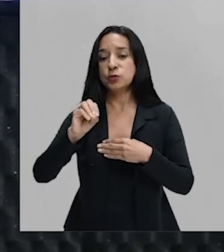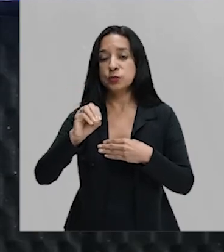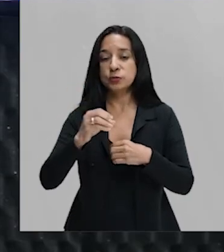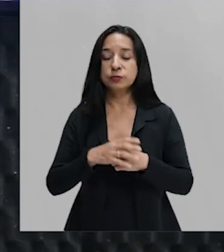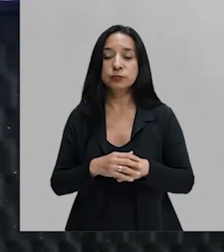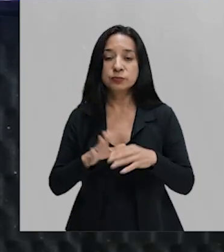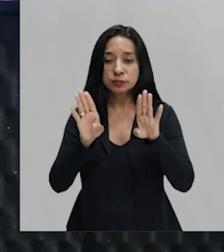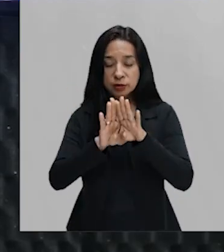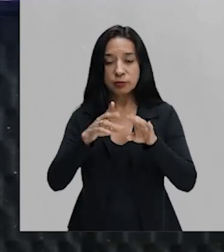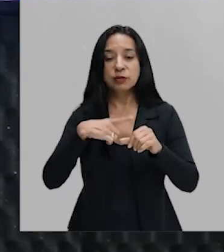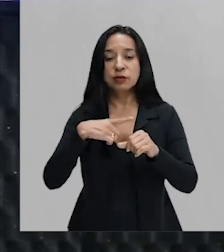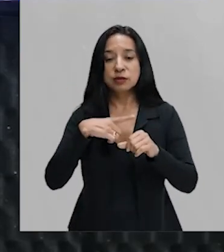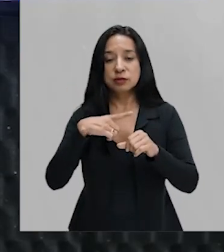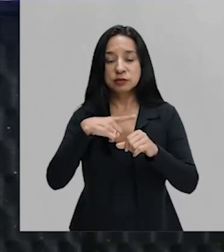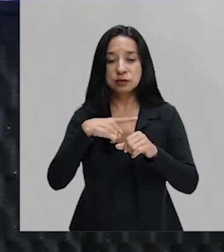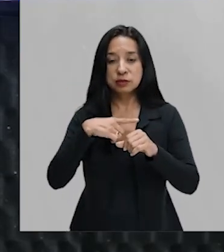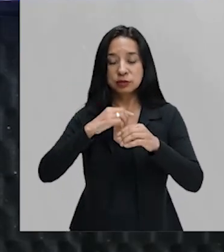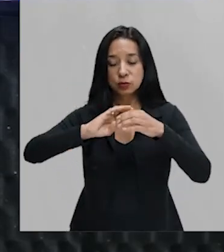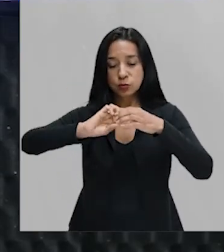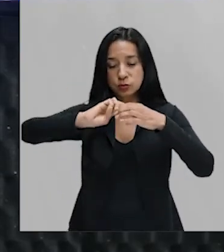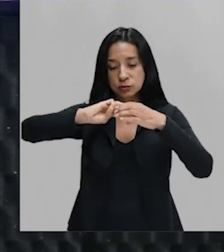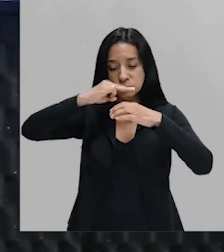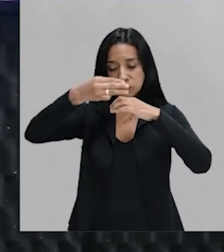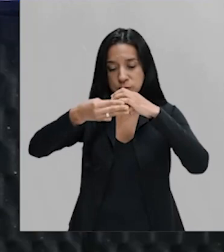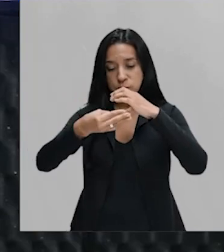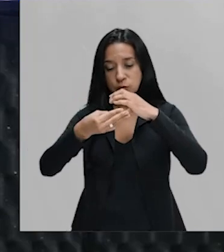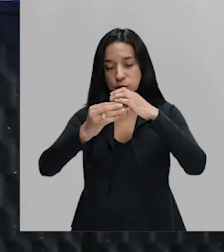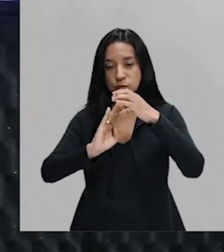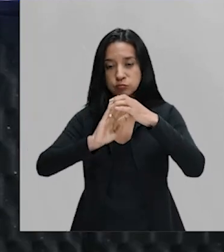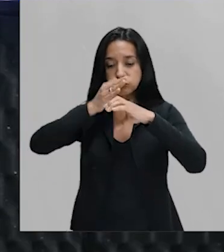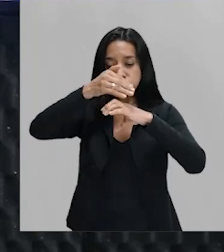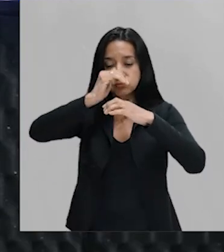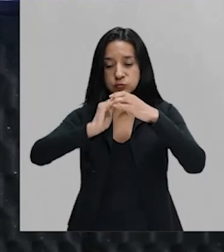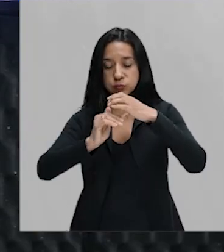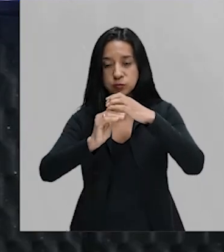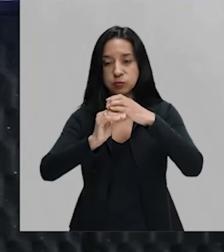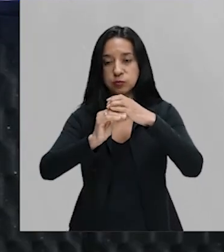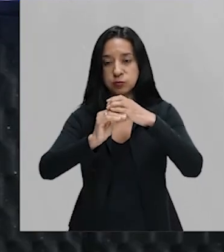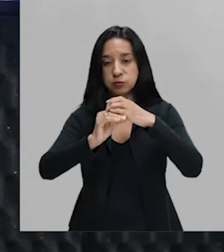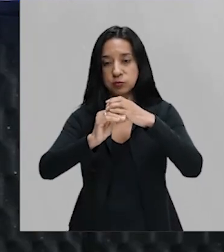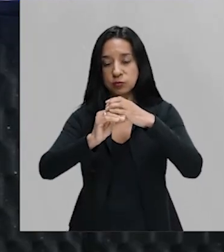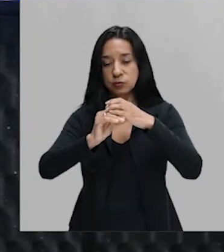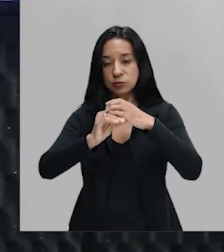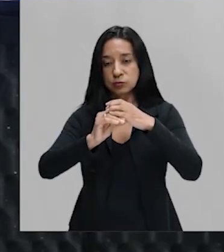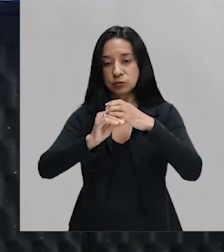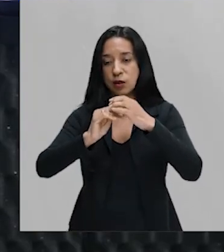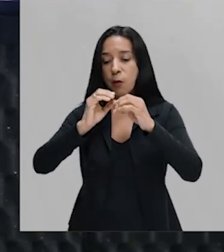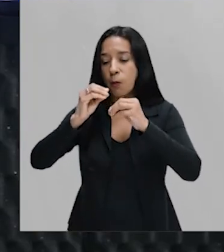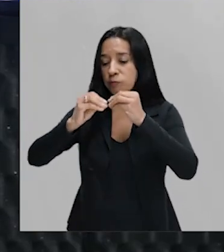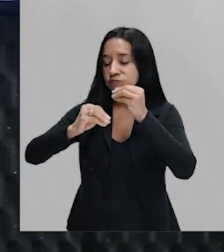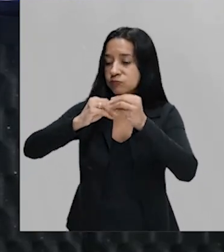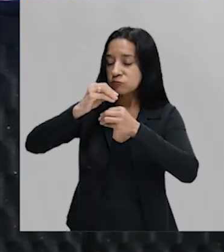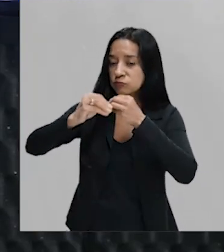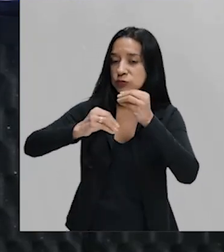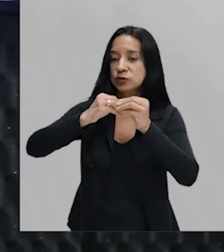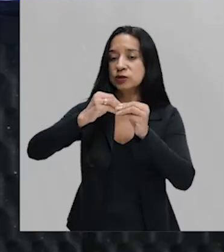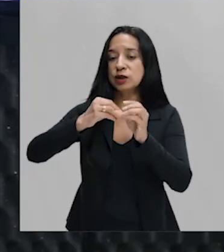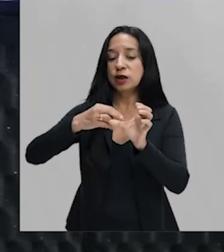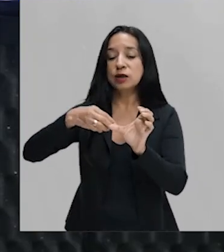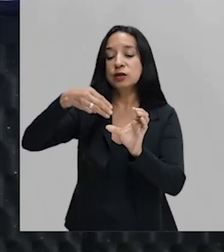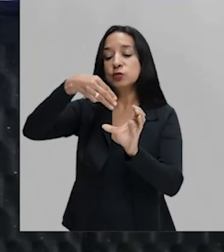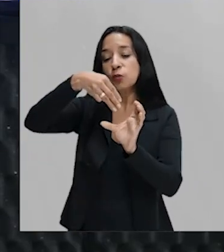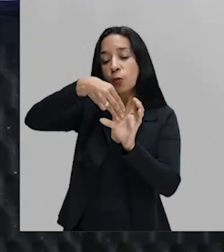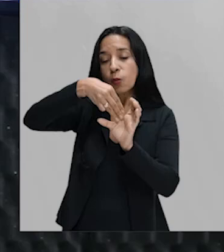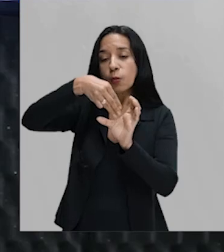temos aqui o transporte que é mediado por vesícula. O que é isso? Transporte mediado por vesícula é quando